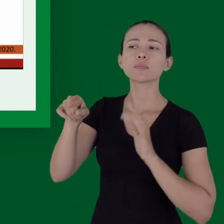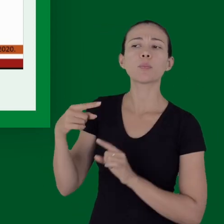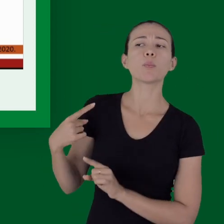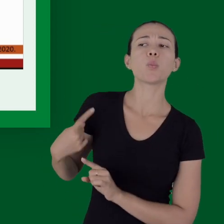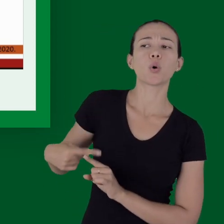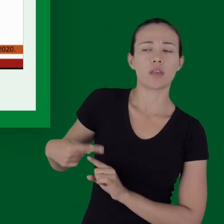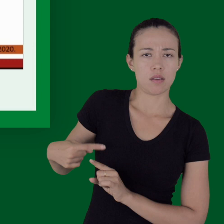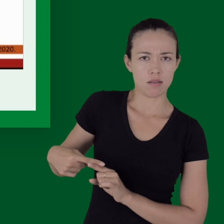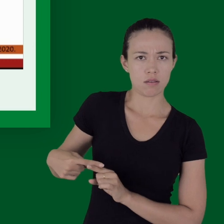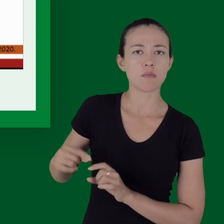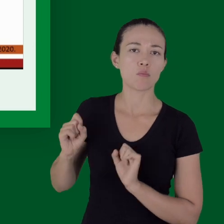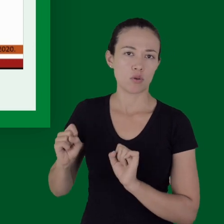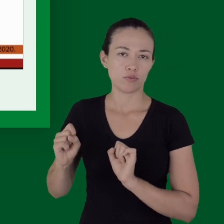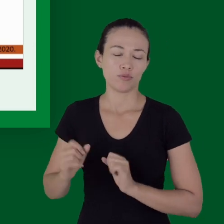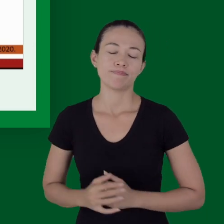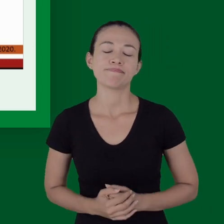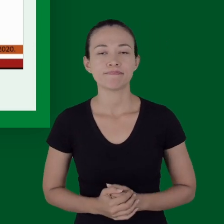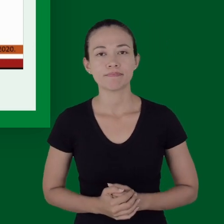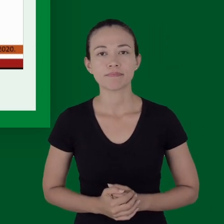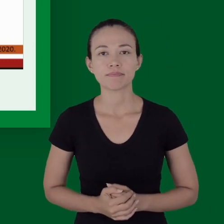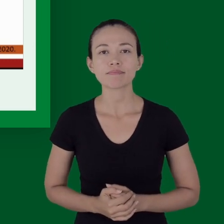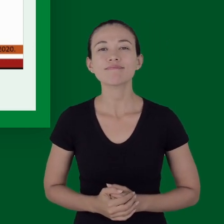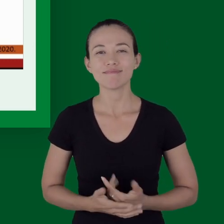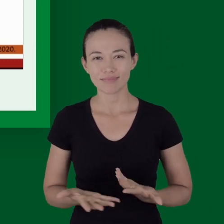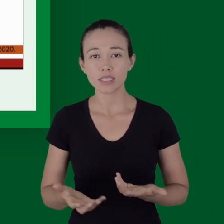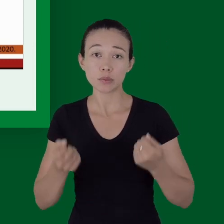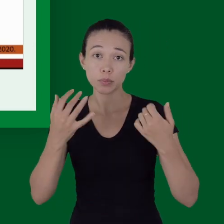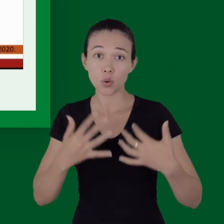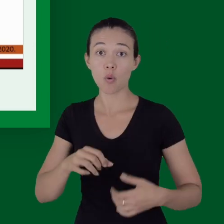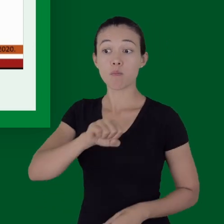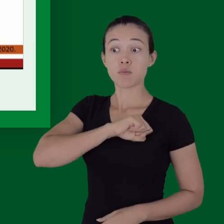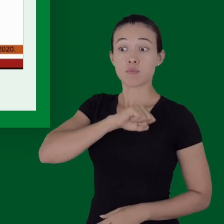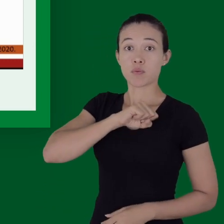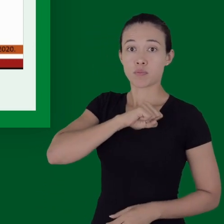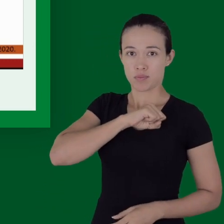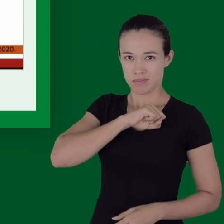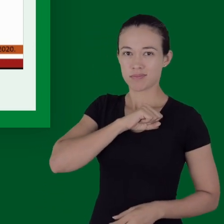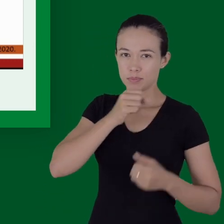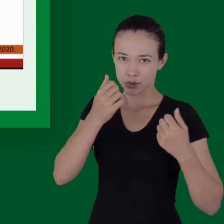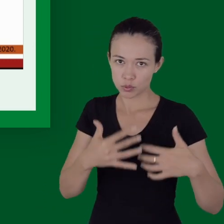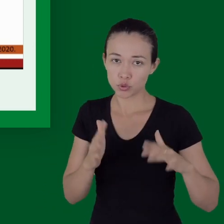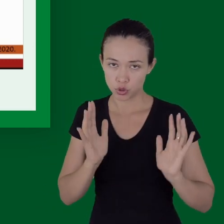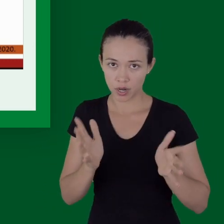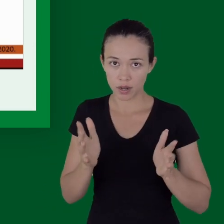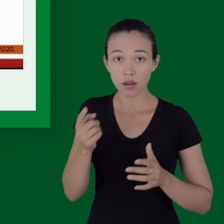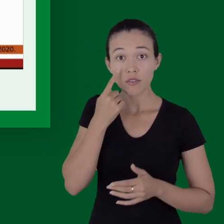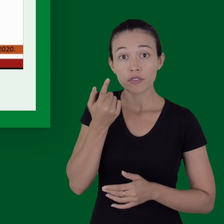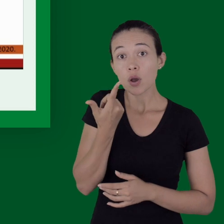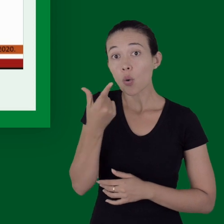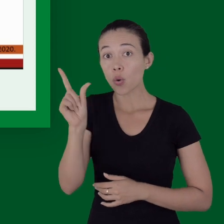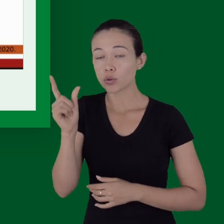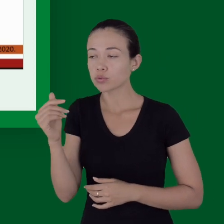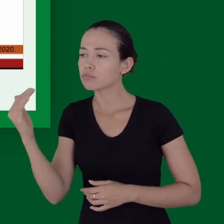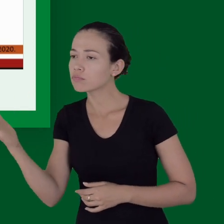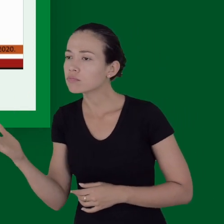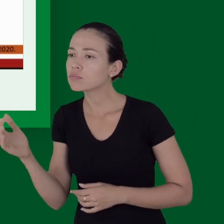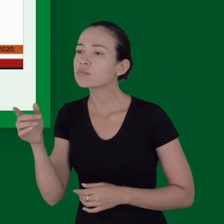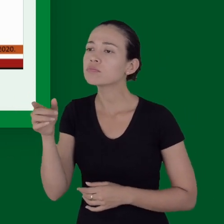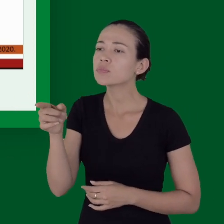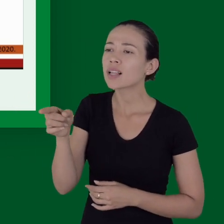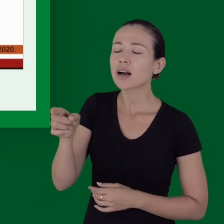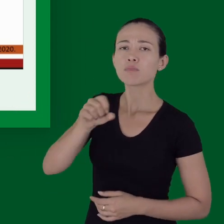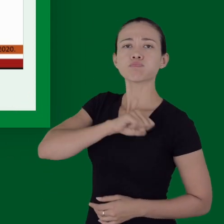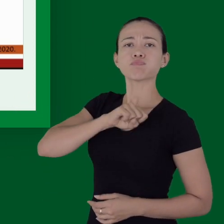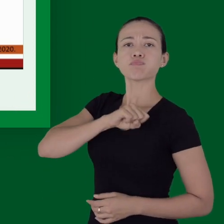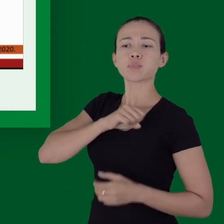Agora que a gente falou aqui dos ritmos chocáveis, a gente vai falar do outro lado, que são os ritmos não chocáveis. Então, a gente